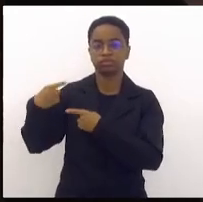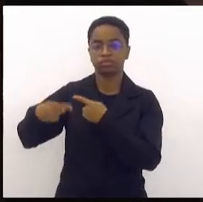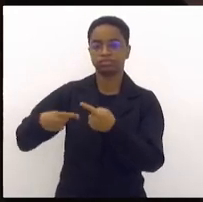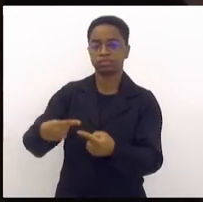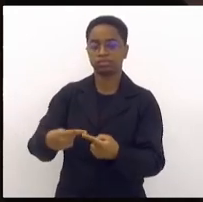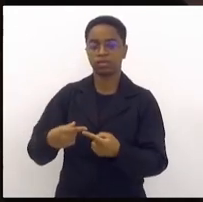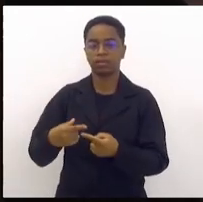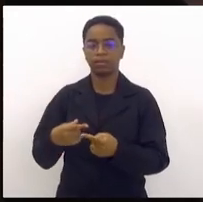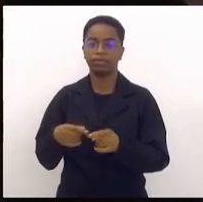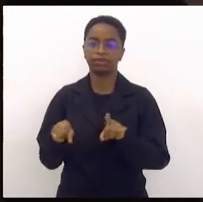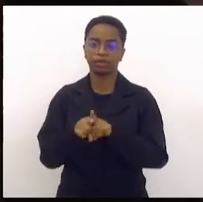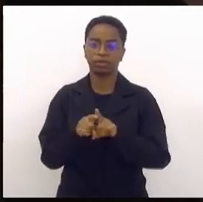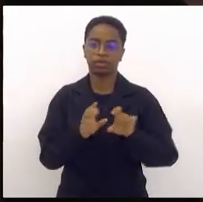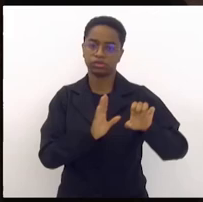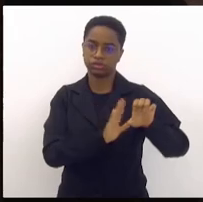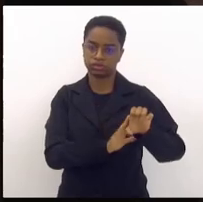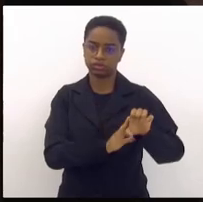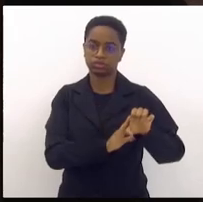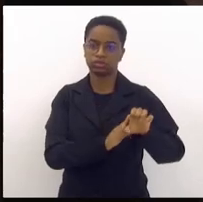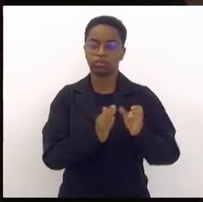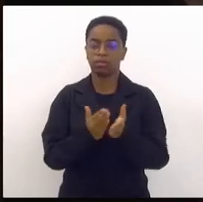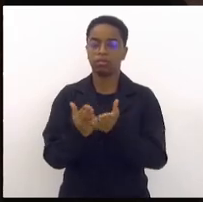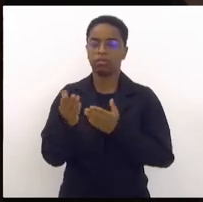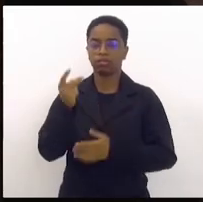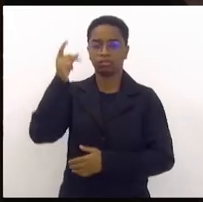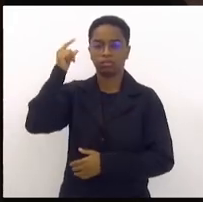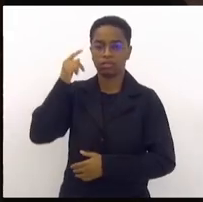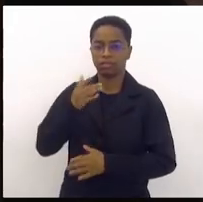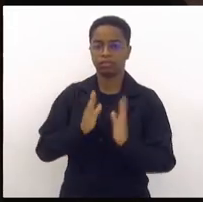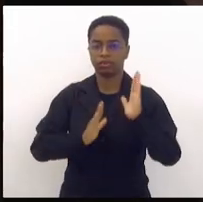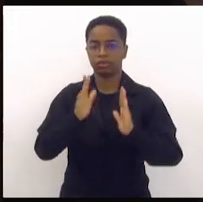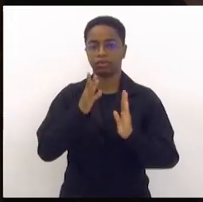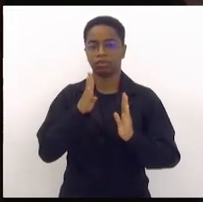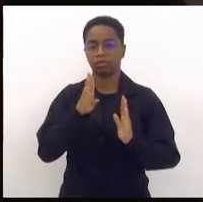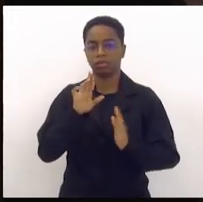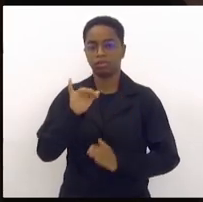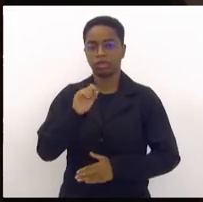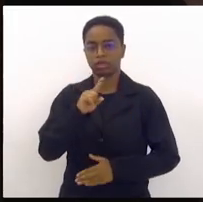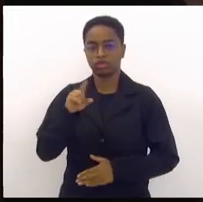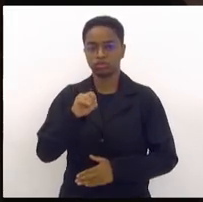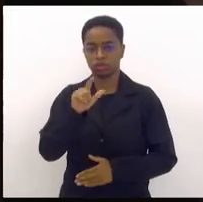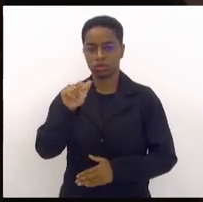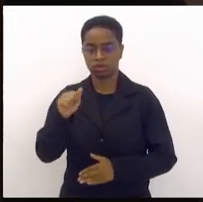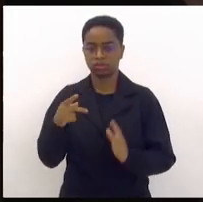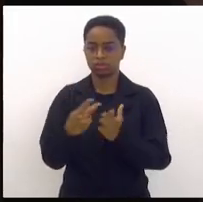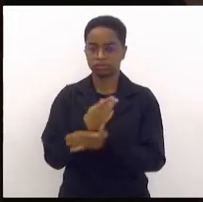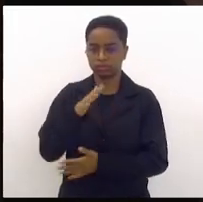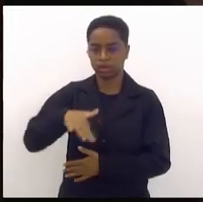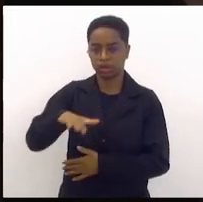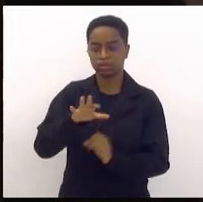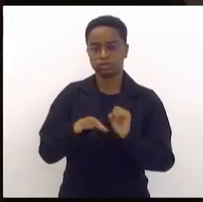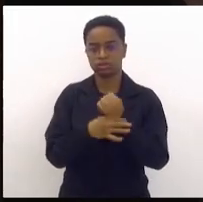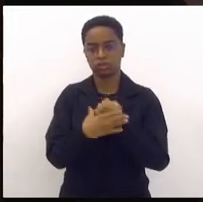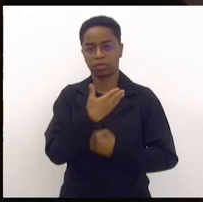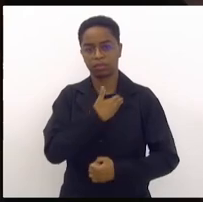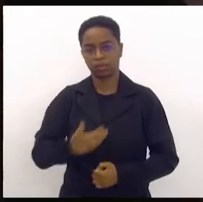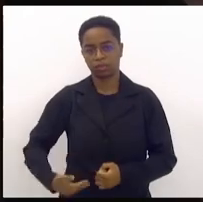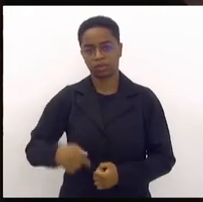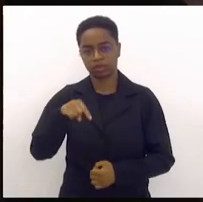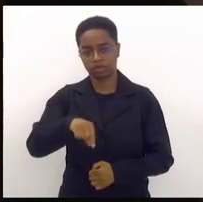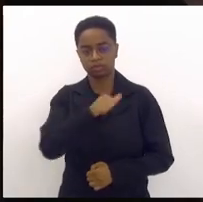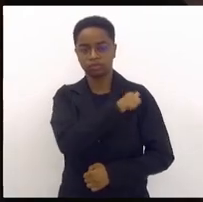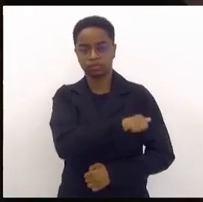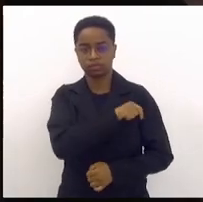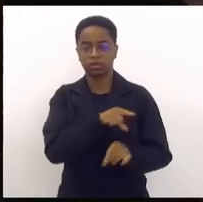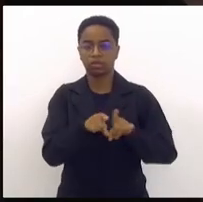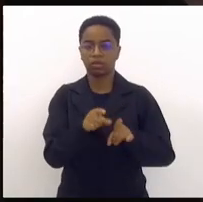daqueles, inclusive da esquerda, que nasceu lá em Brizola, o que vem acontecendo com a segurança pública do Rio de Janeiro, e o governador